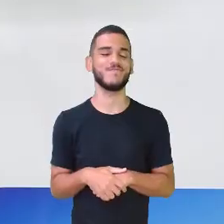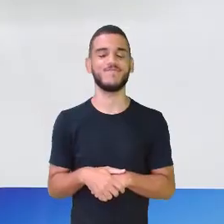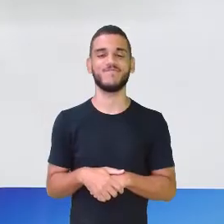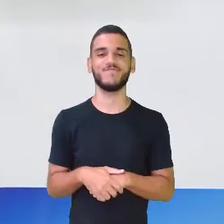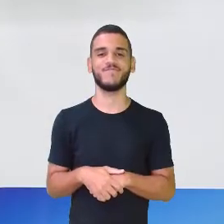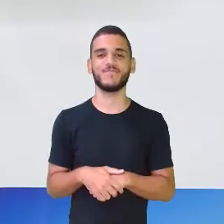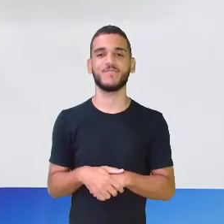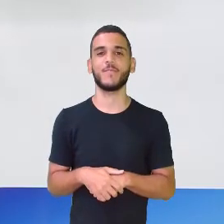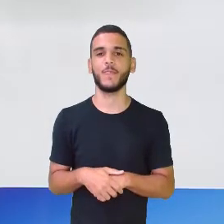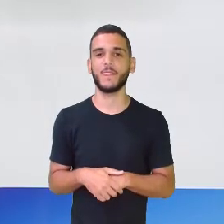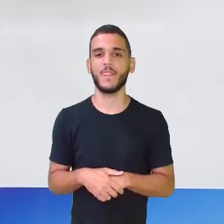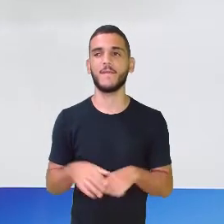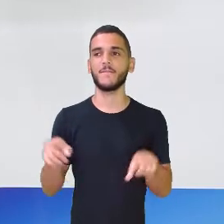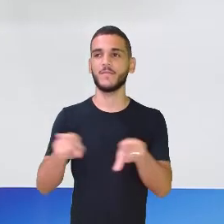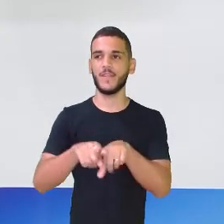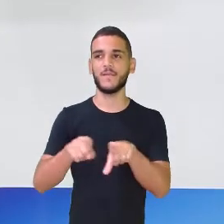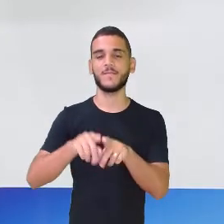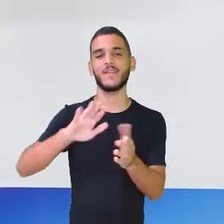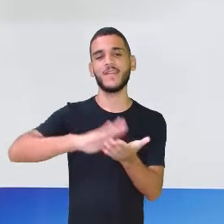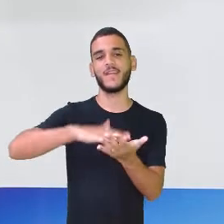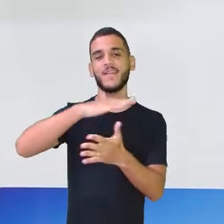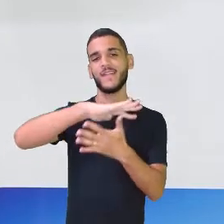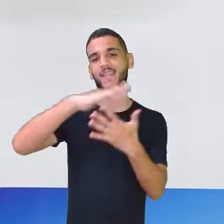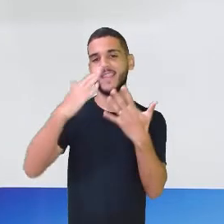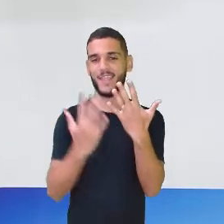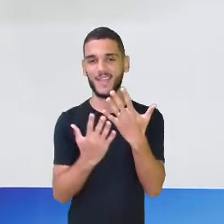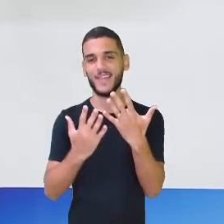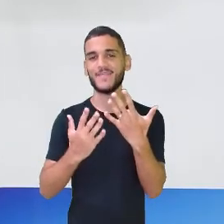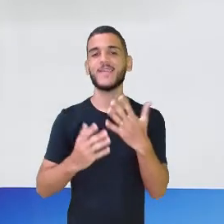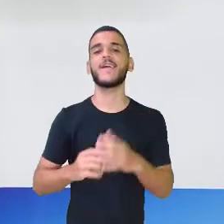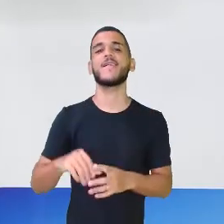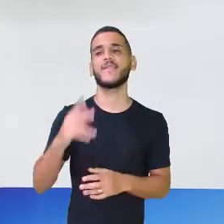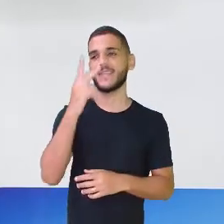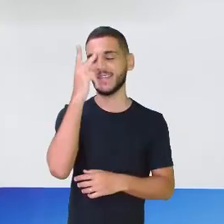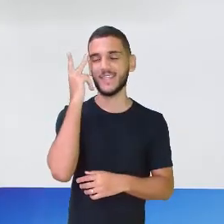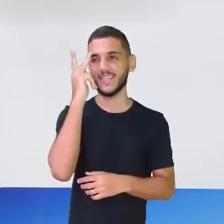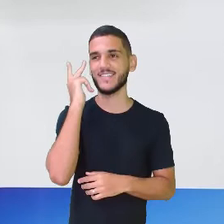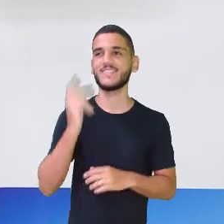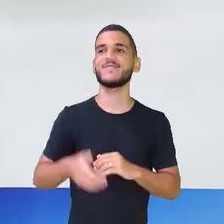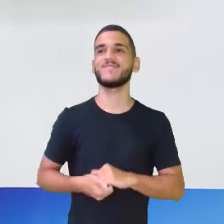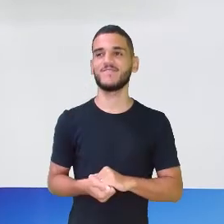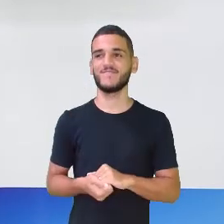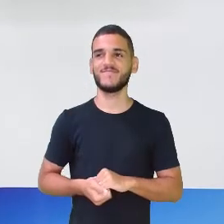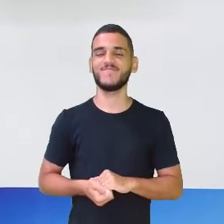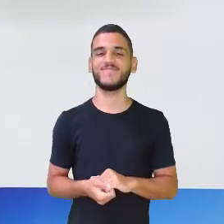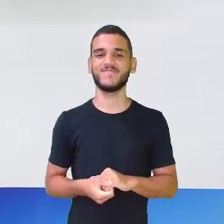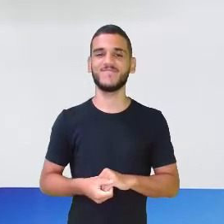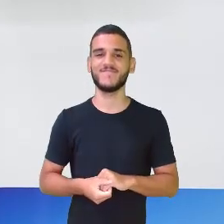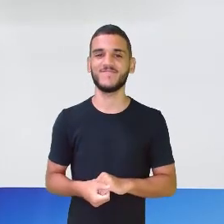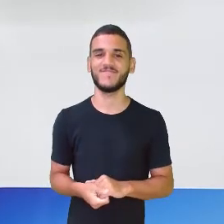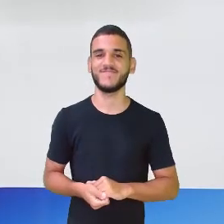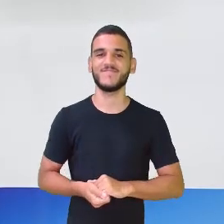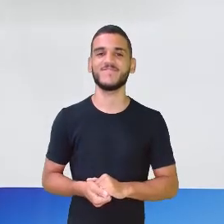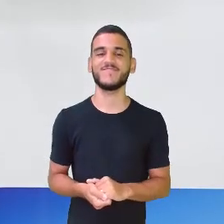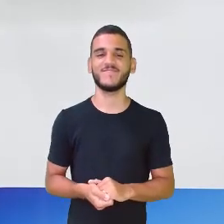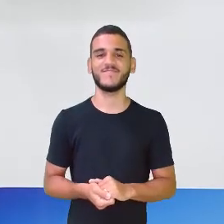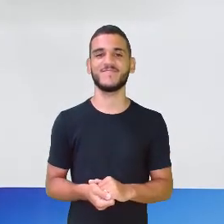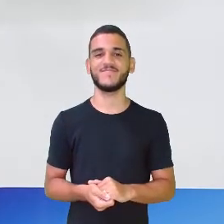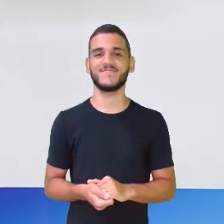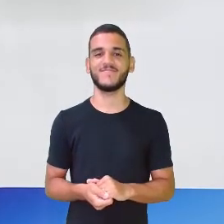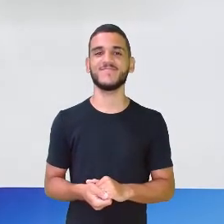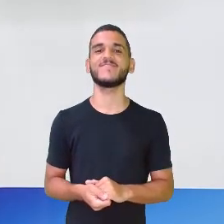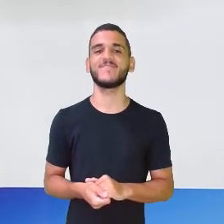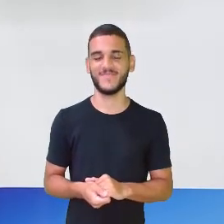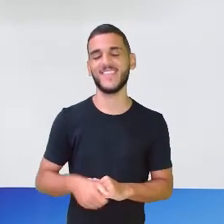E aqui conosco também está o nosso intérprete, o Clisma. Esse nome mesmo, deixa eu olhar aqui a legenda, ó.